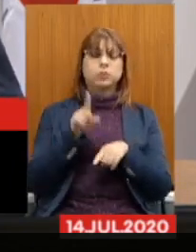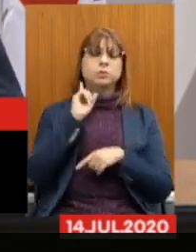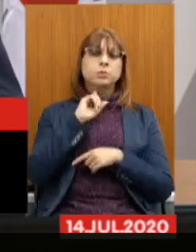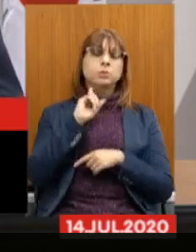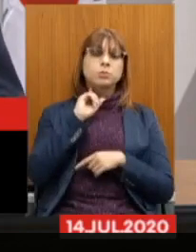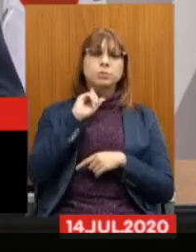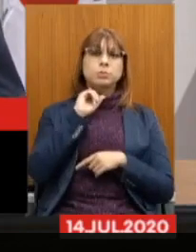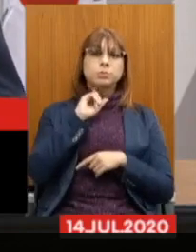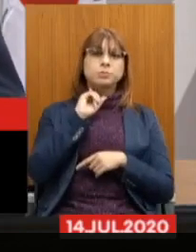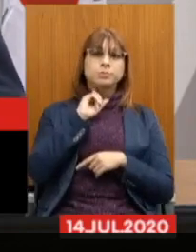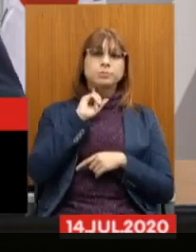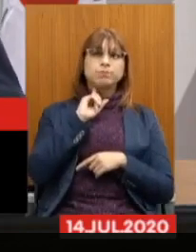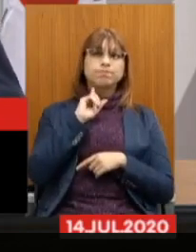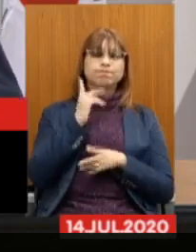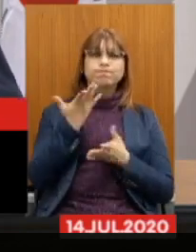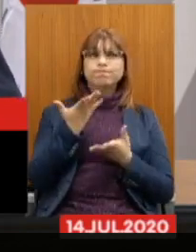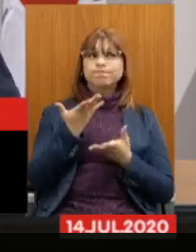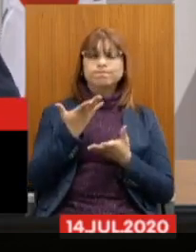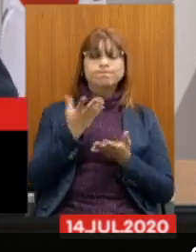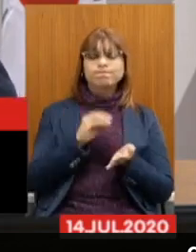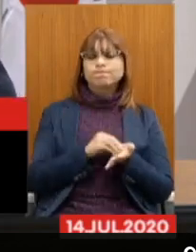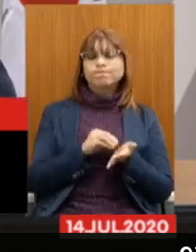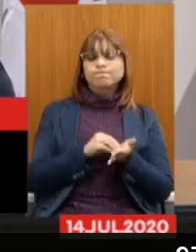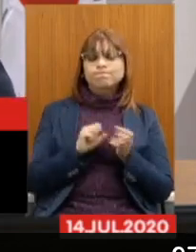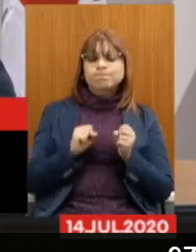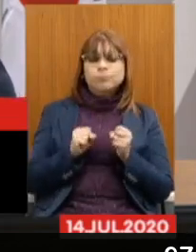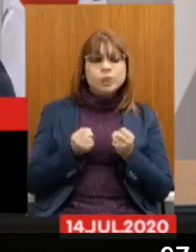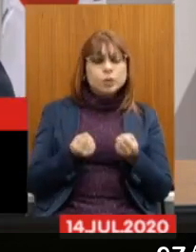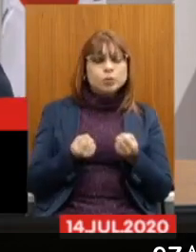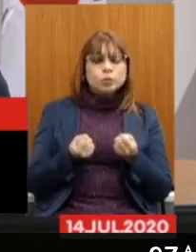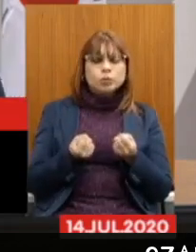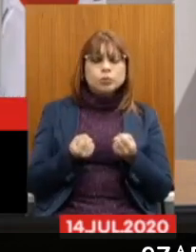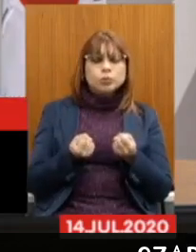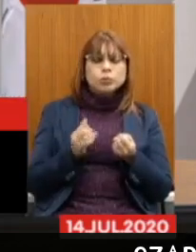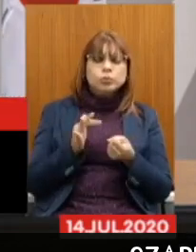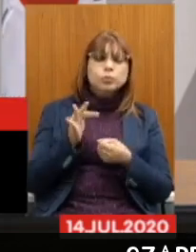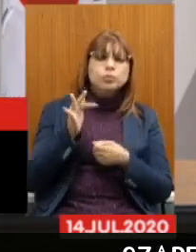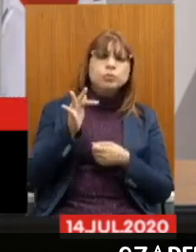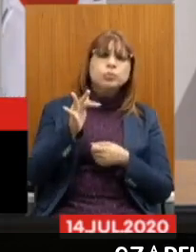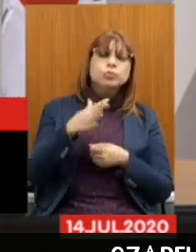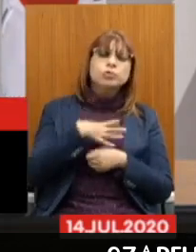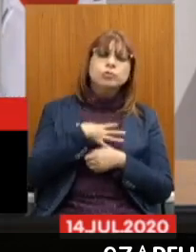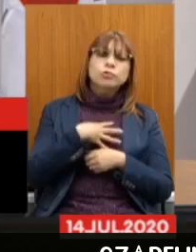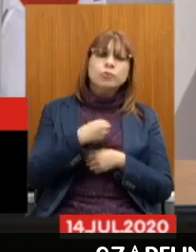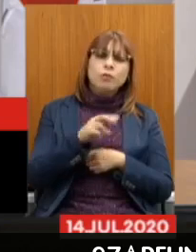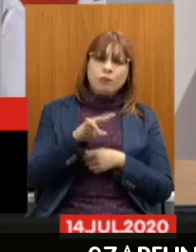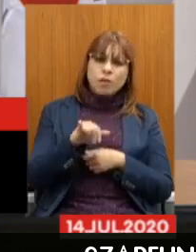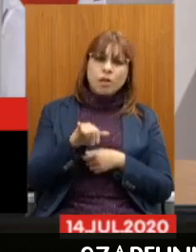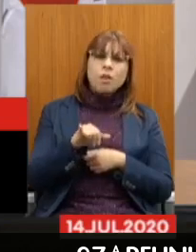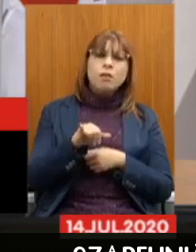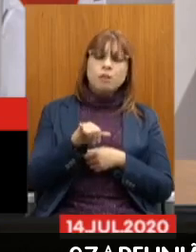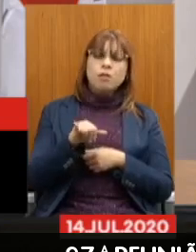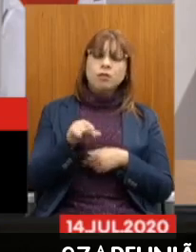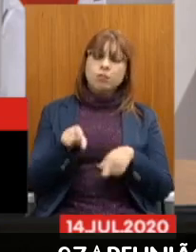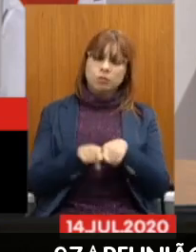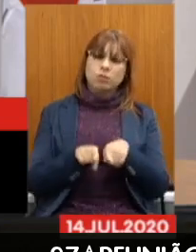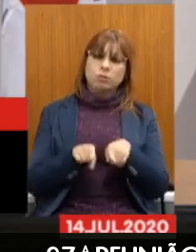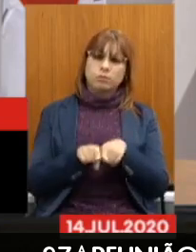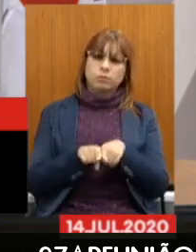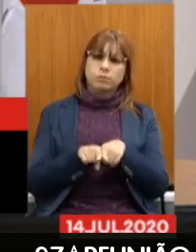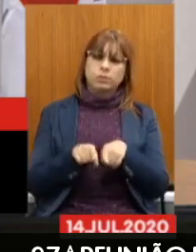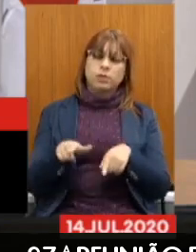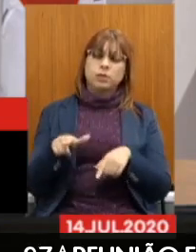não tem muita segurança de que seus filhos venham continuar a trabalhar nessa área,